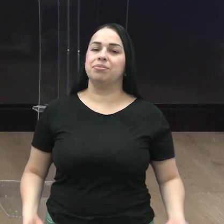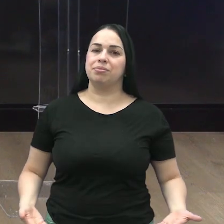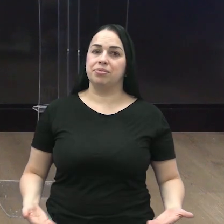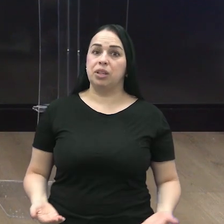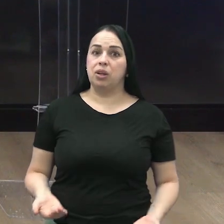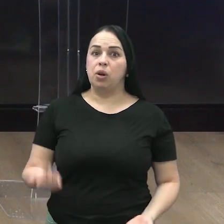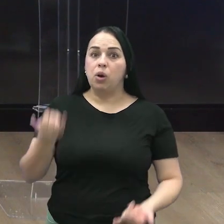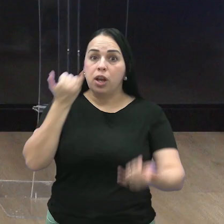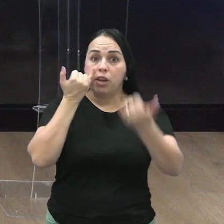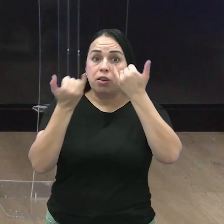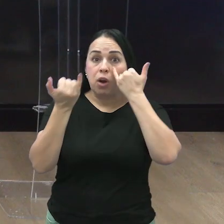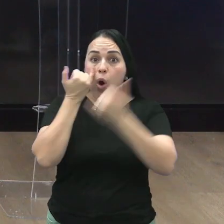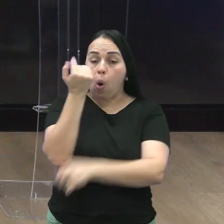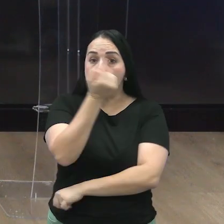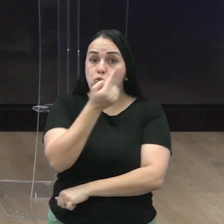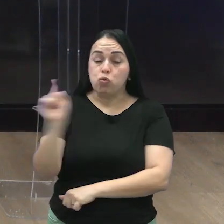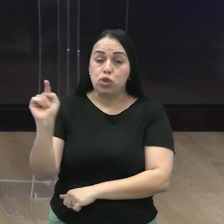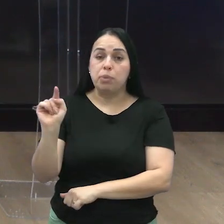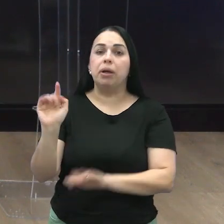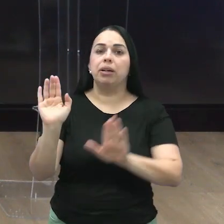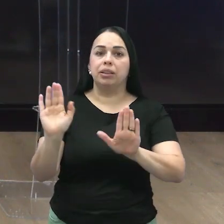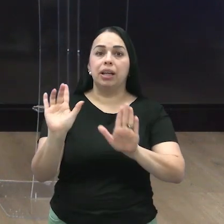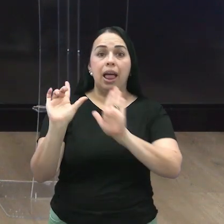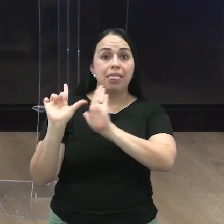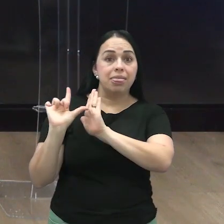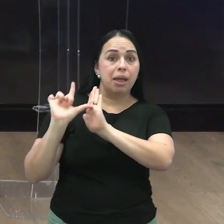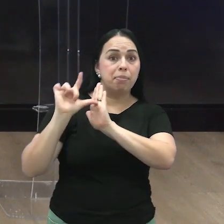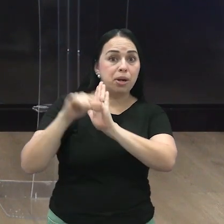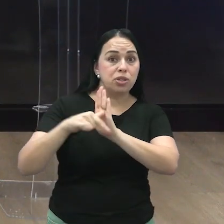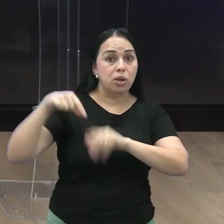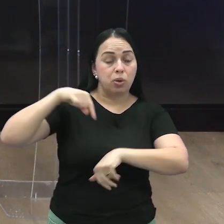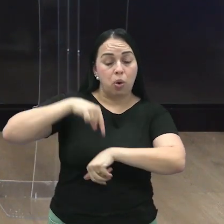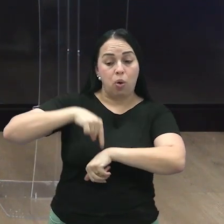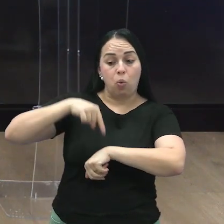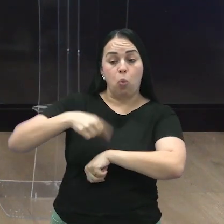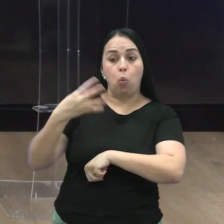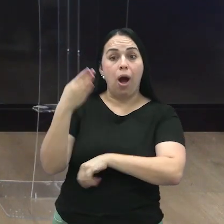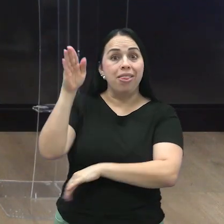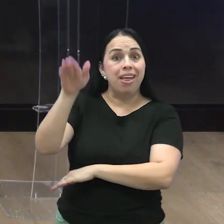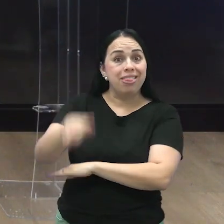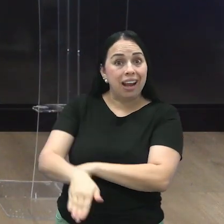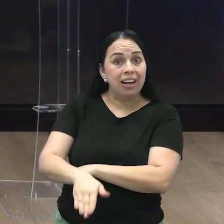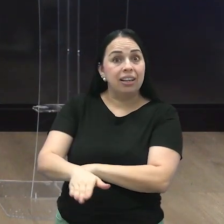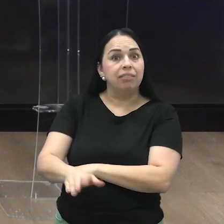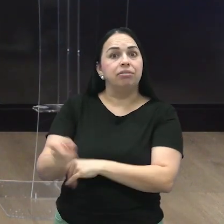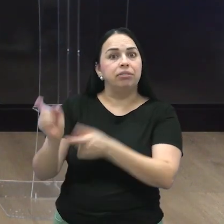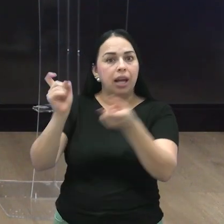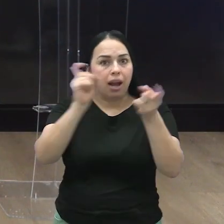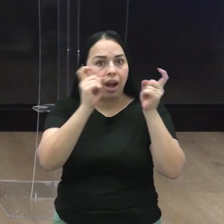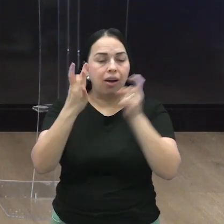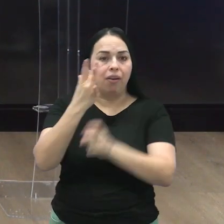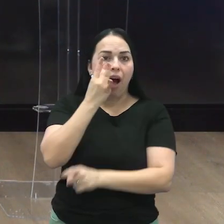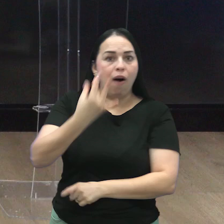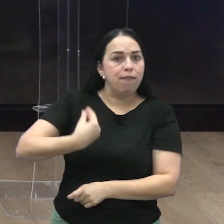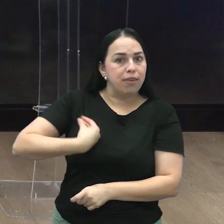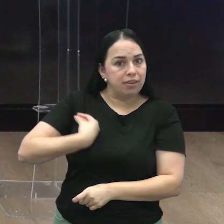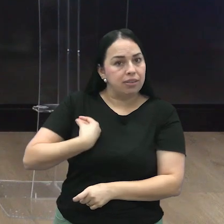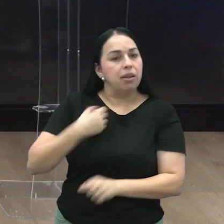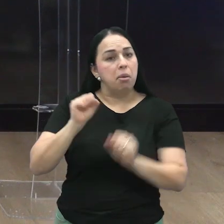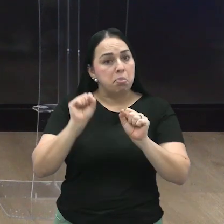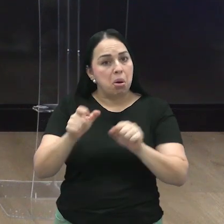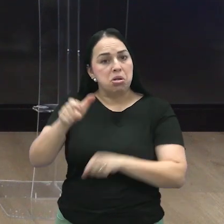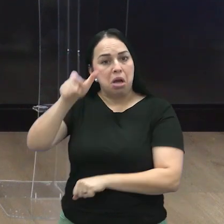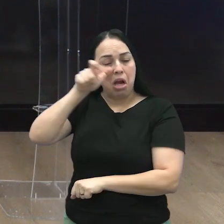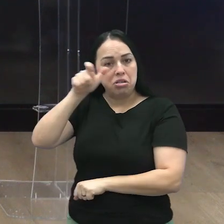Uma última informação antes de encerrar o boletim. Daqui a pouquinho, a partir das 4 horas da tarde, tem sessão aqui na Câmara. Você